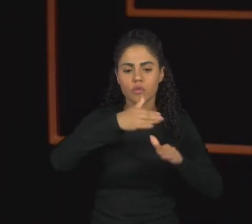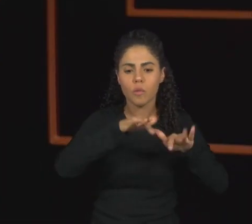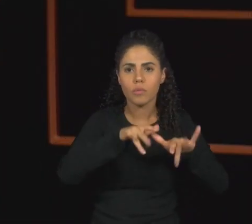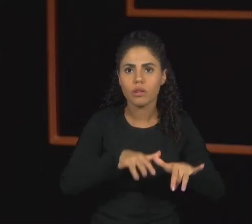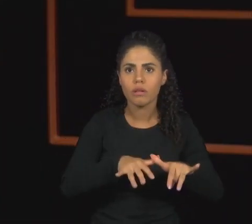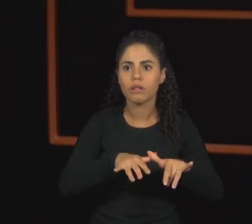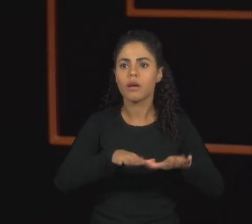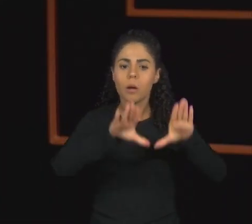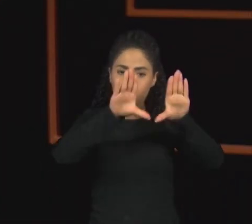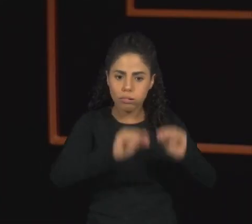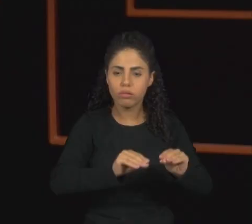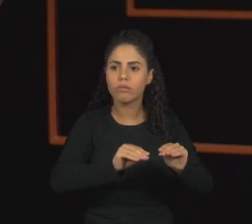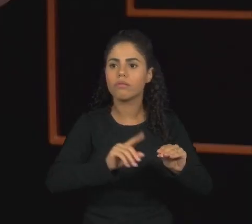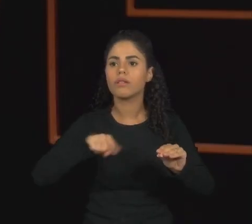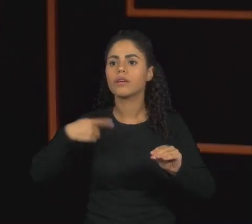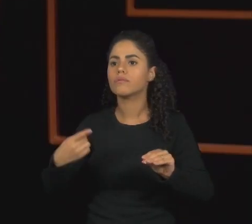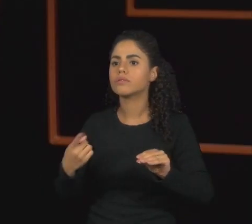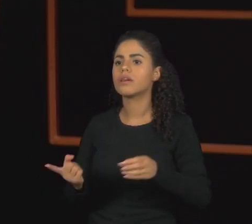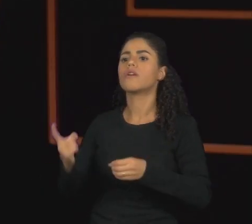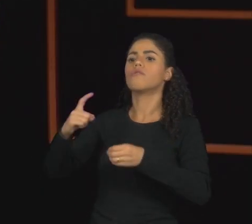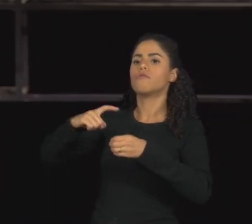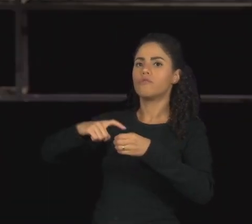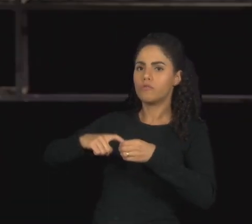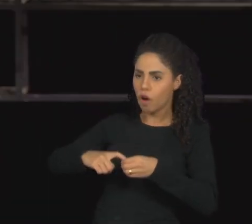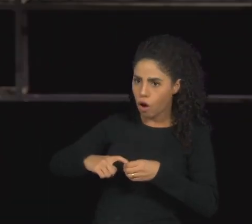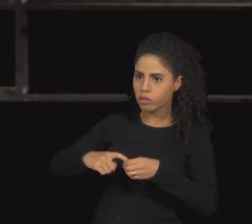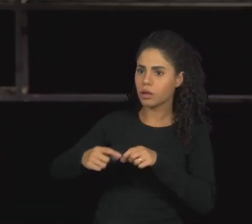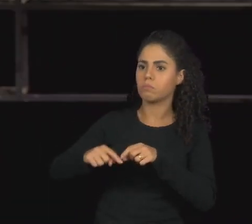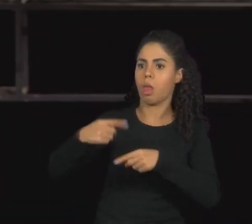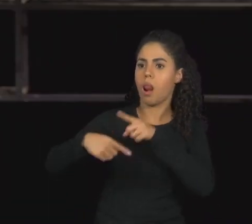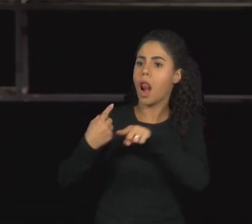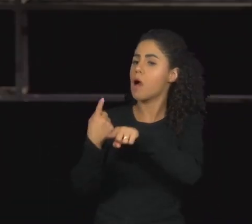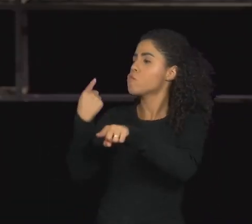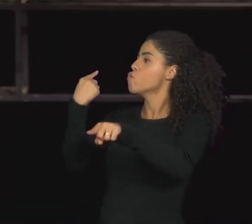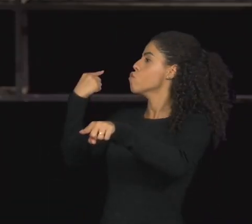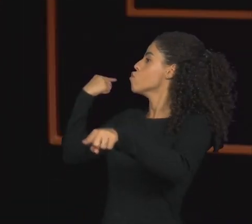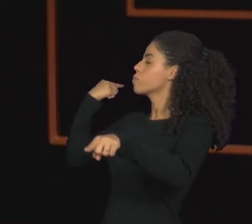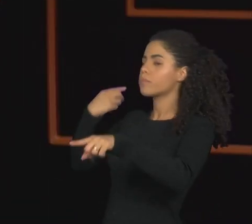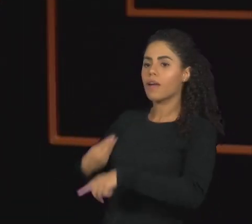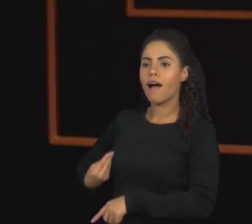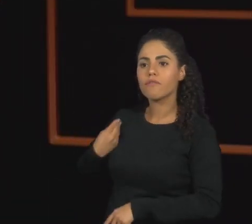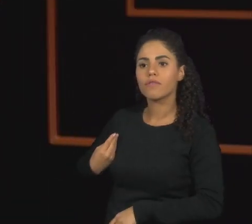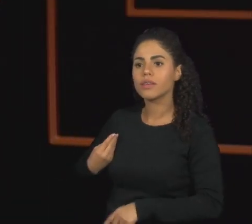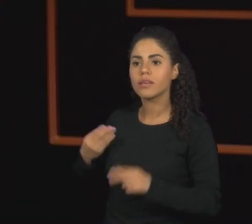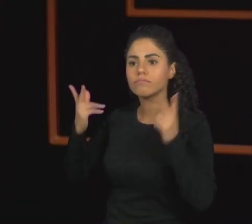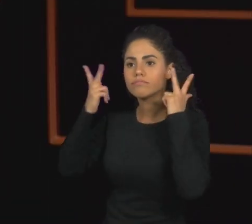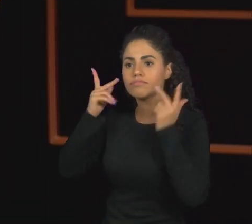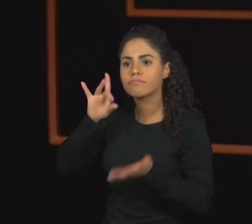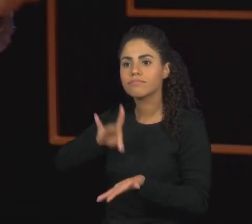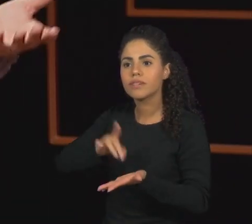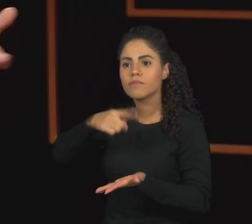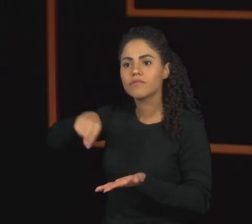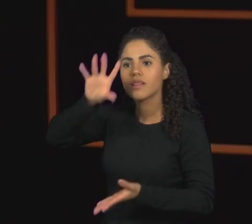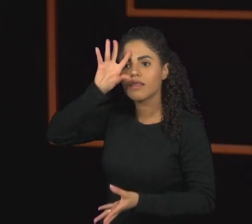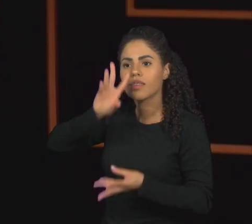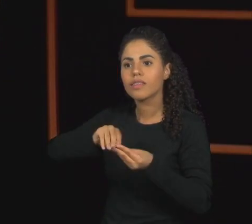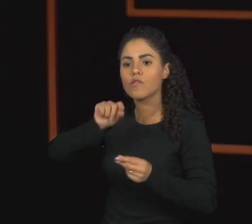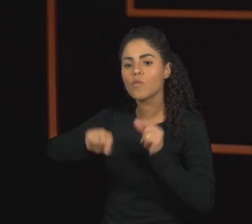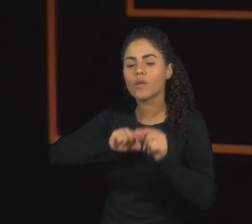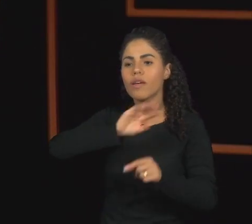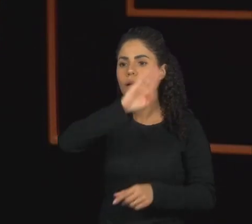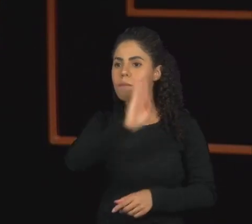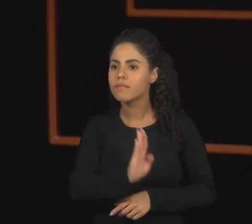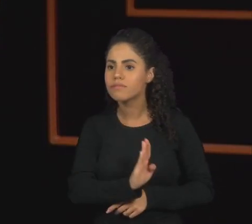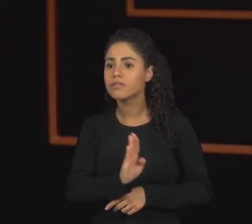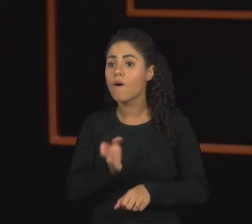noite desliga o gerador e você volta. Então é muito comovente você entender o que era o Brasil antes